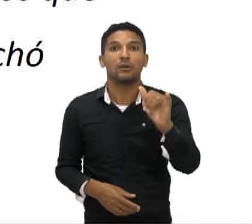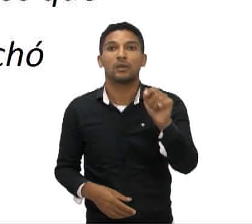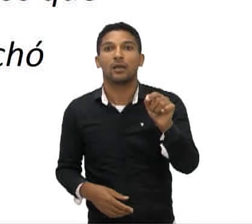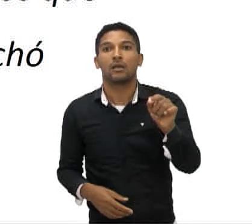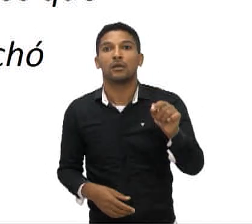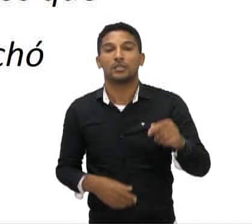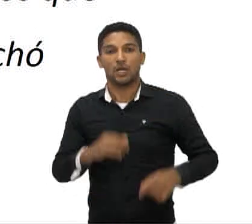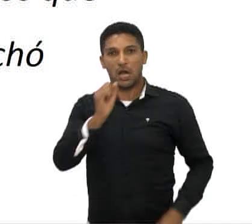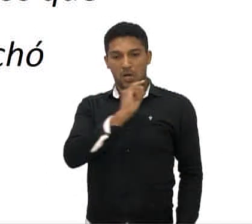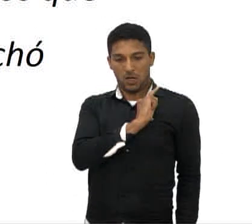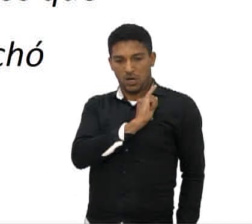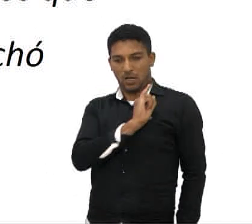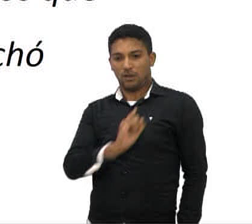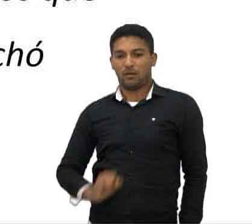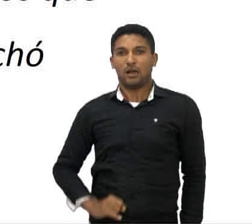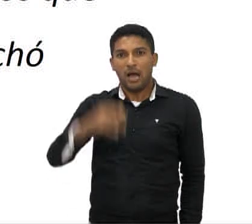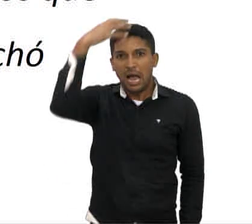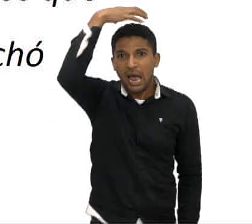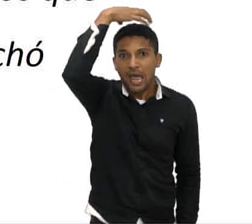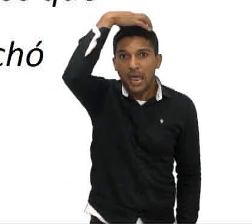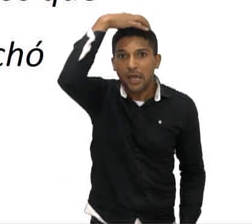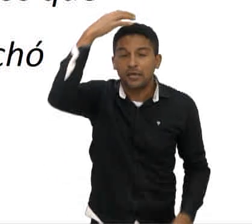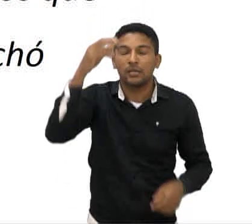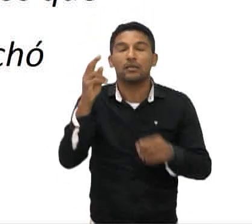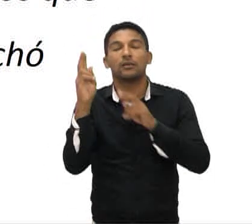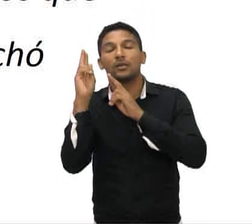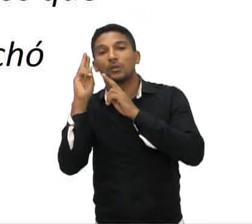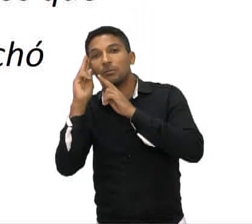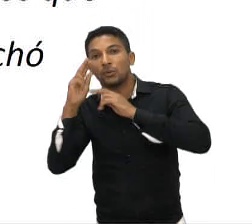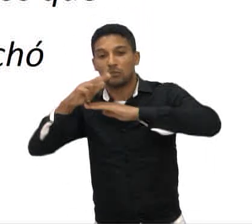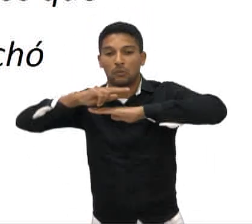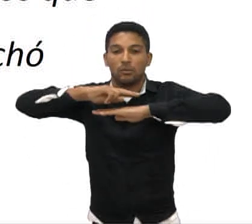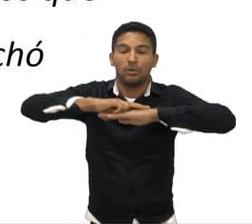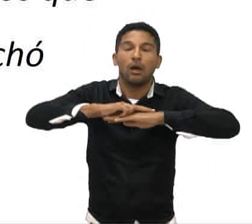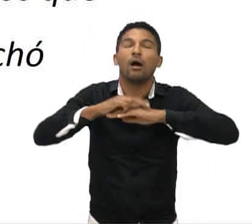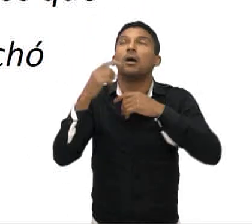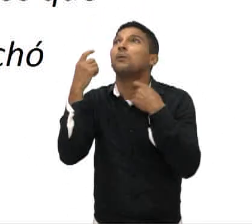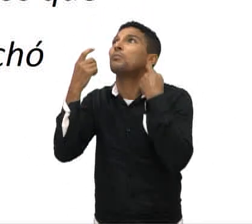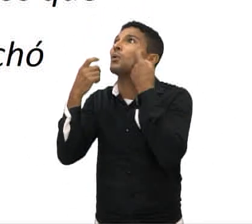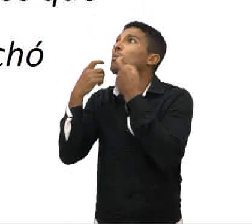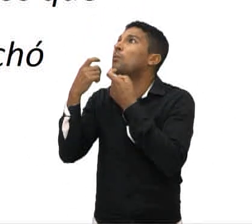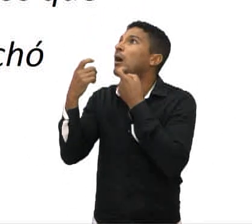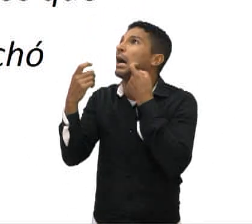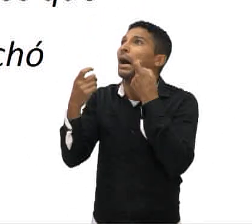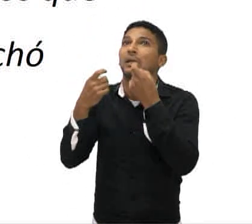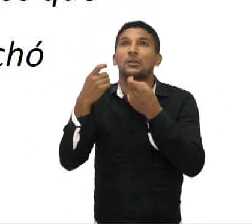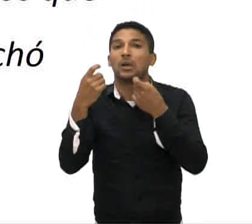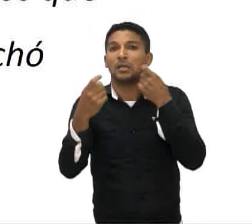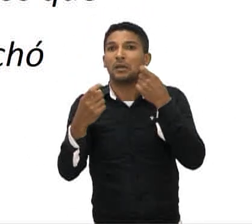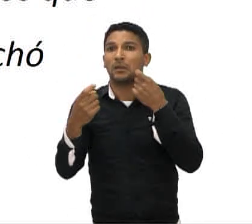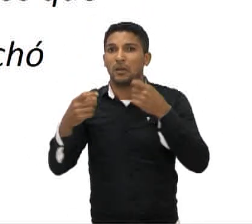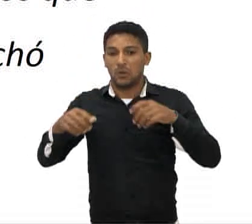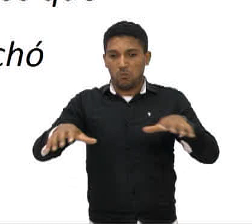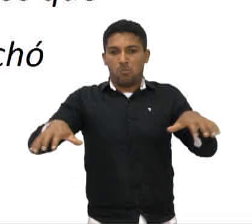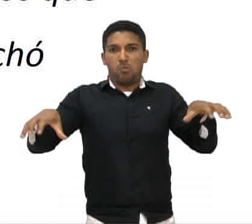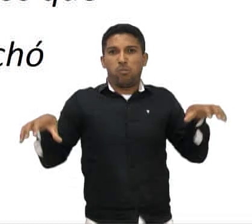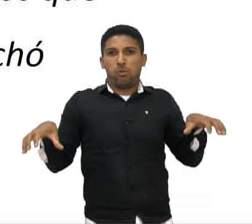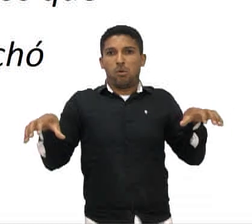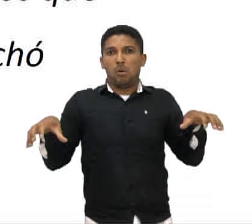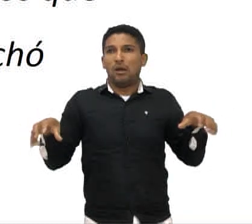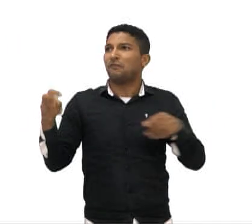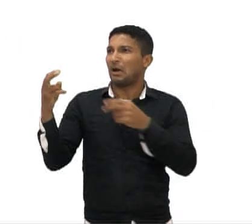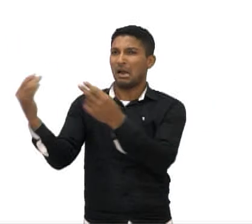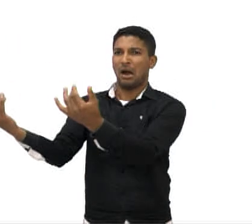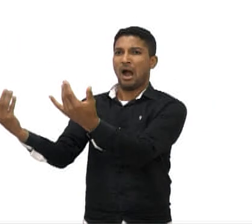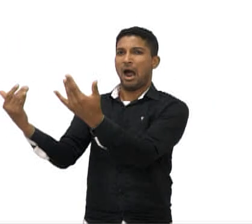el fin de su reinado. El emperador escuchó historias acerca de una mujer que lloraba.